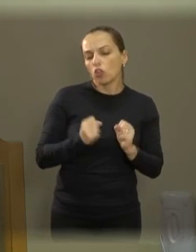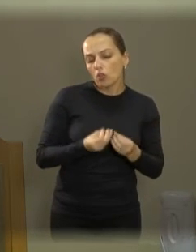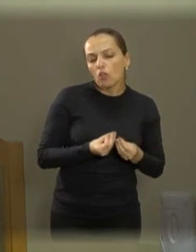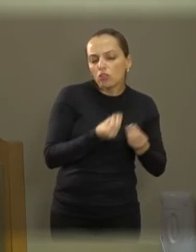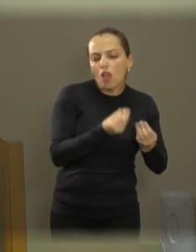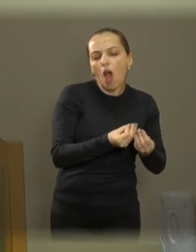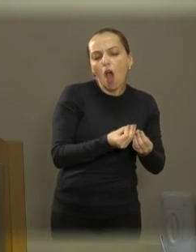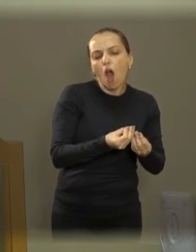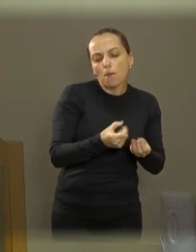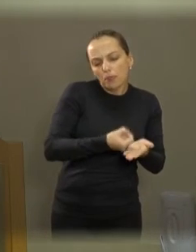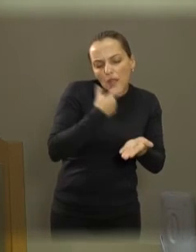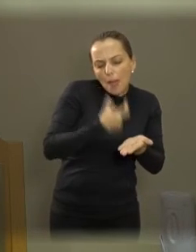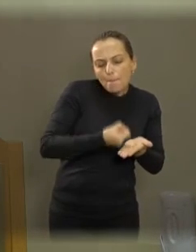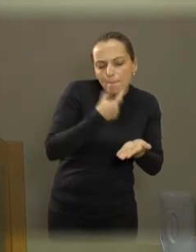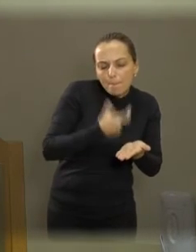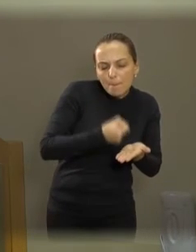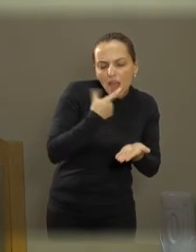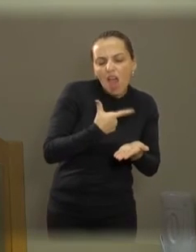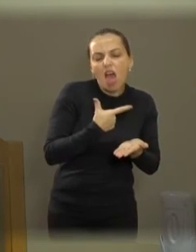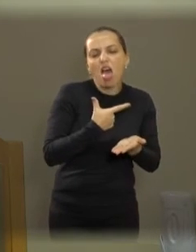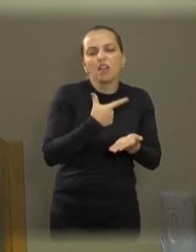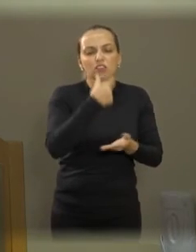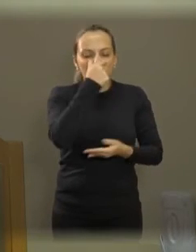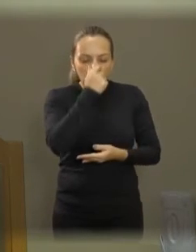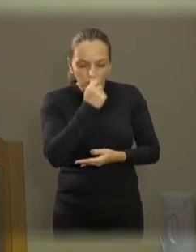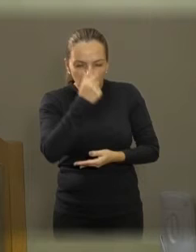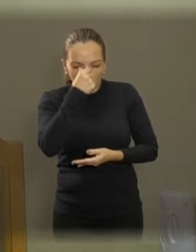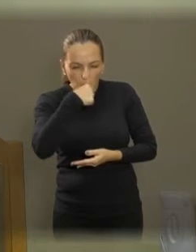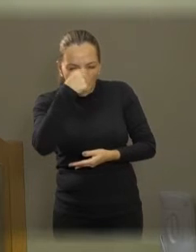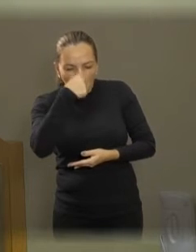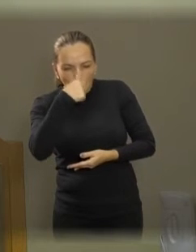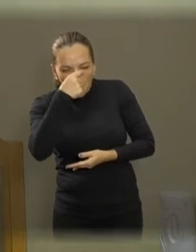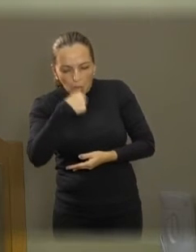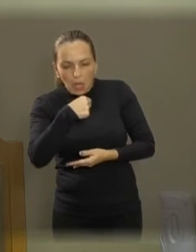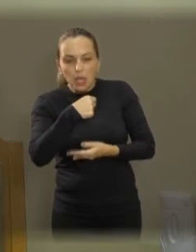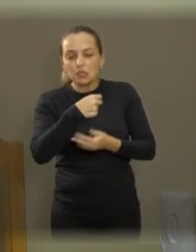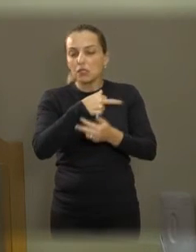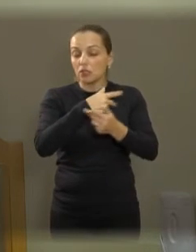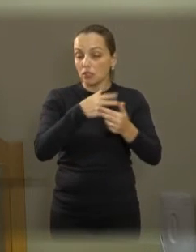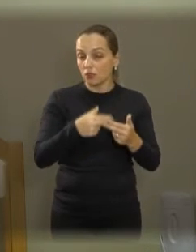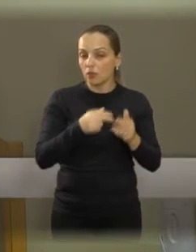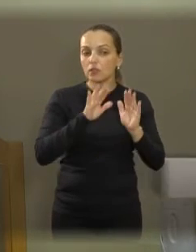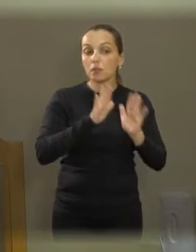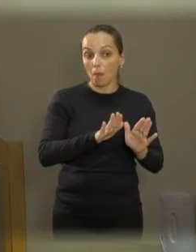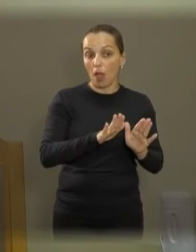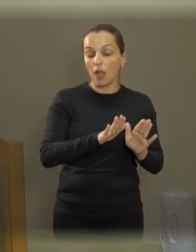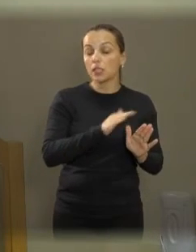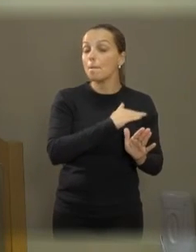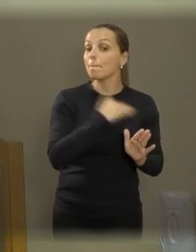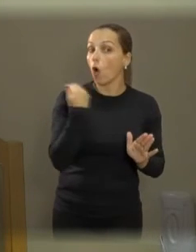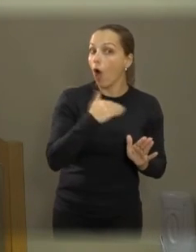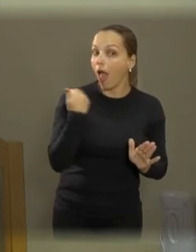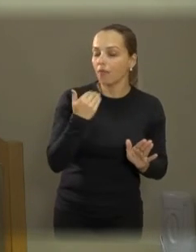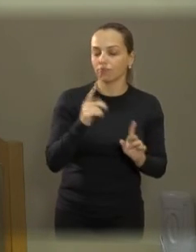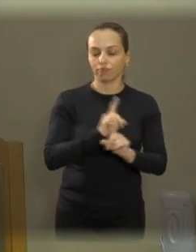para coriza, descongestionar o nariz, mas a gripe não vai te matar.